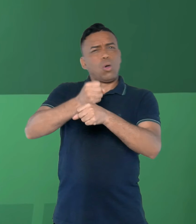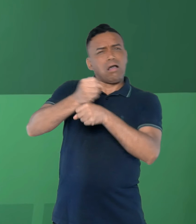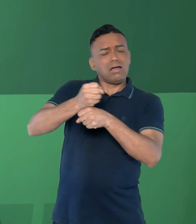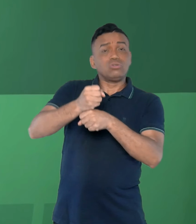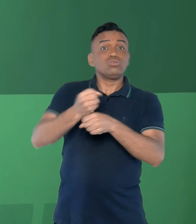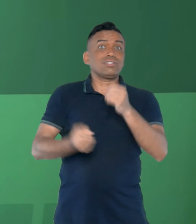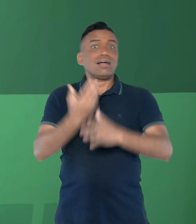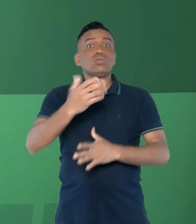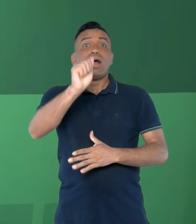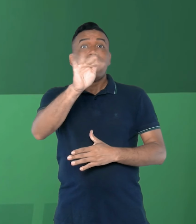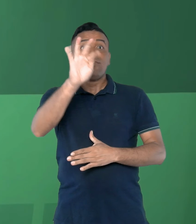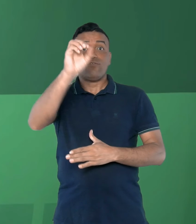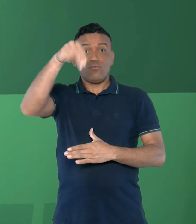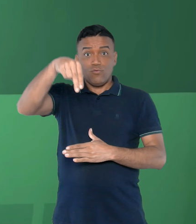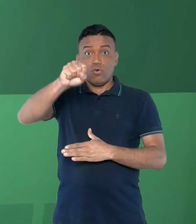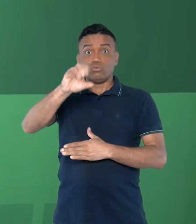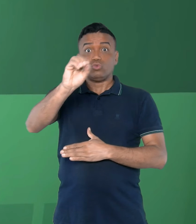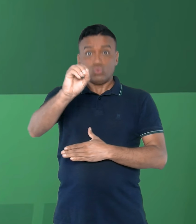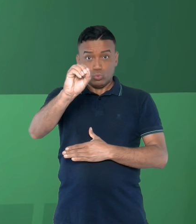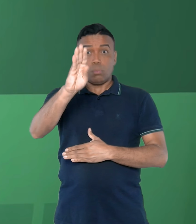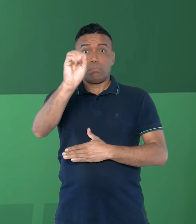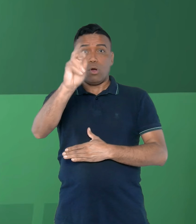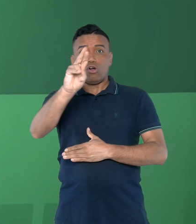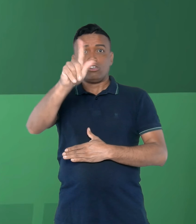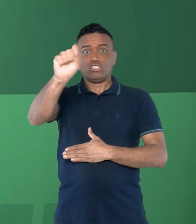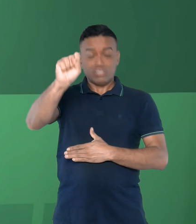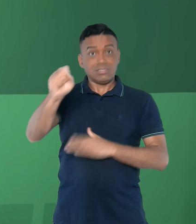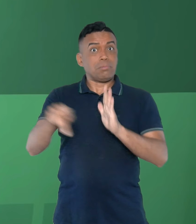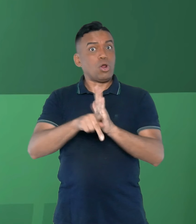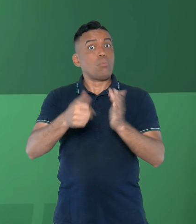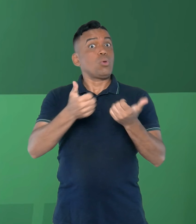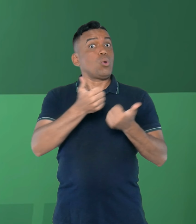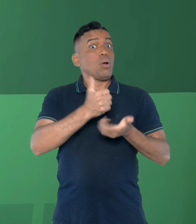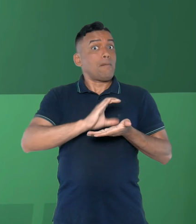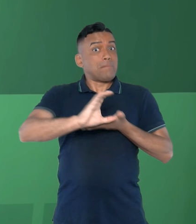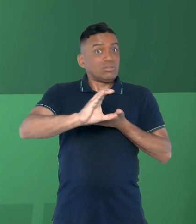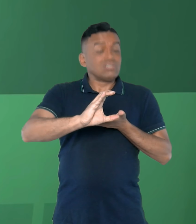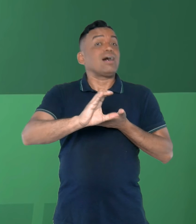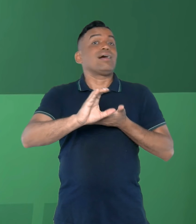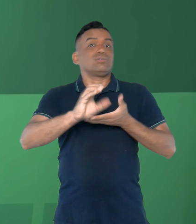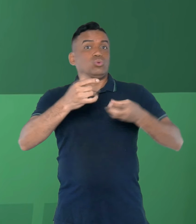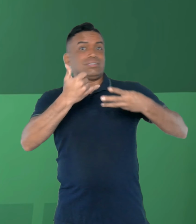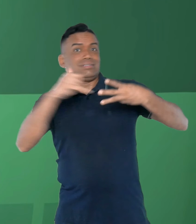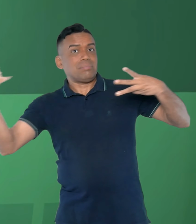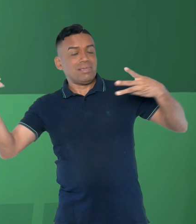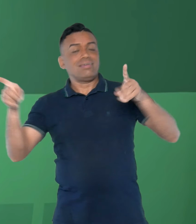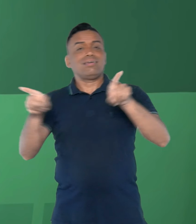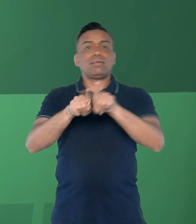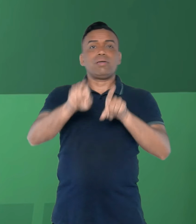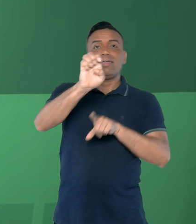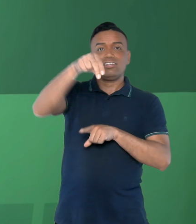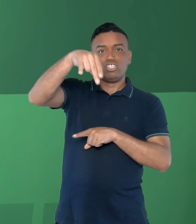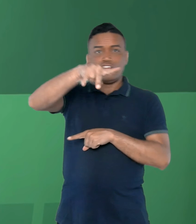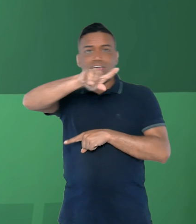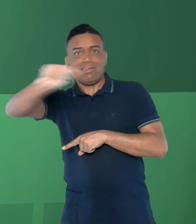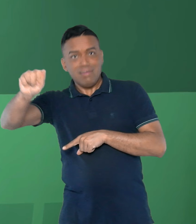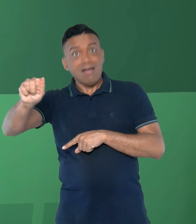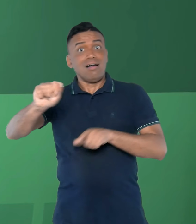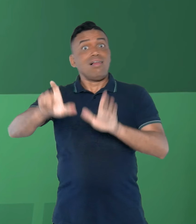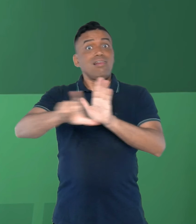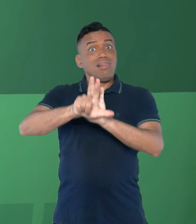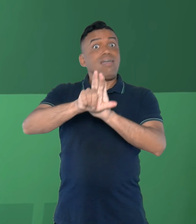Borges. Essa edição do Sempre um Papo é patrocinada pela CEMIG e Engeia por meio da Lei Federal de Incentivo à